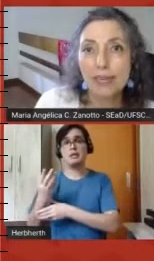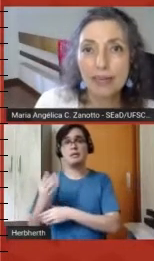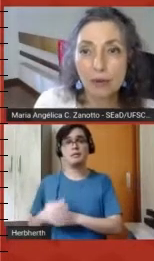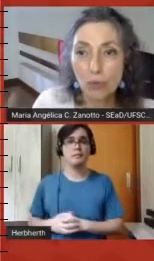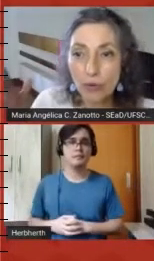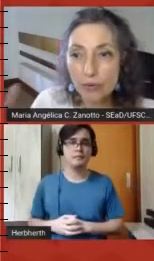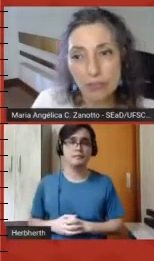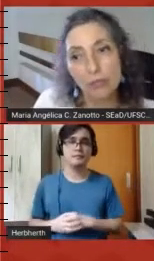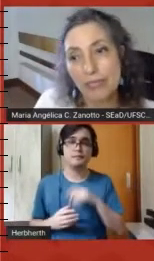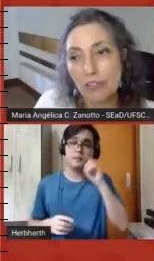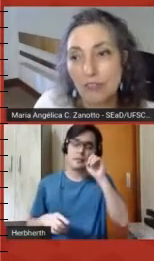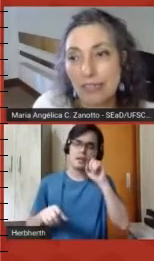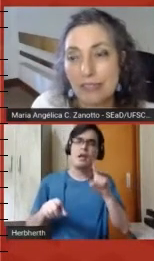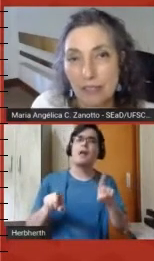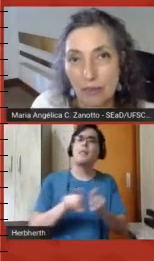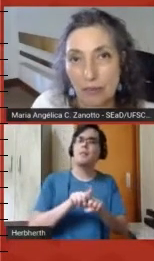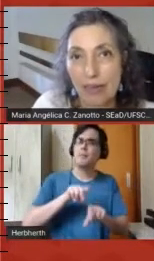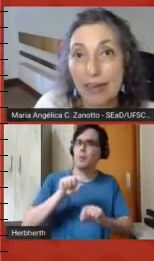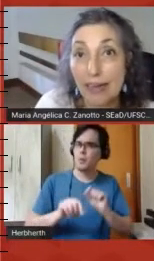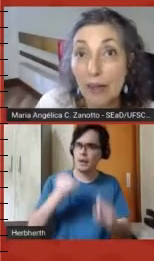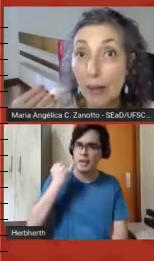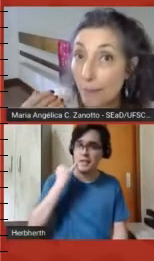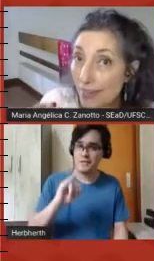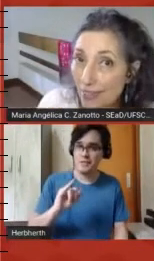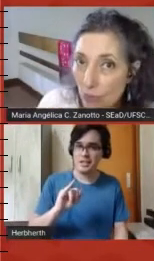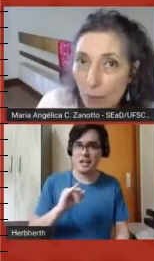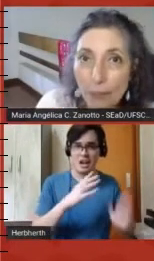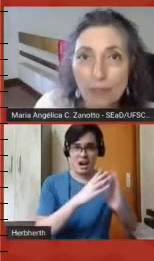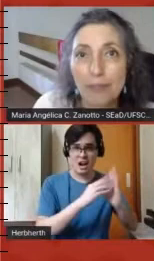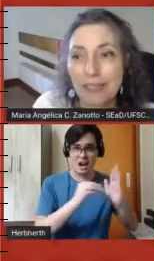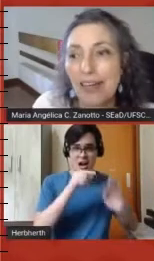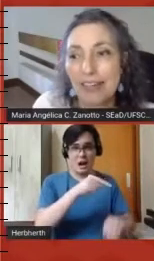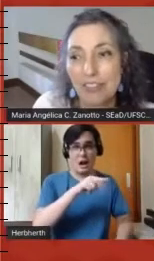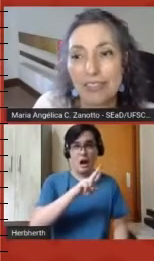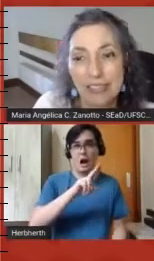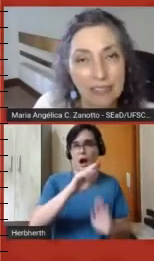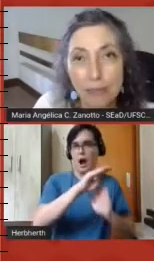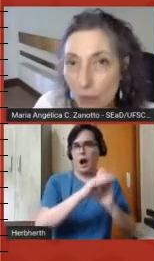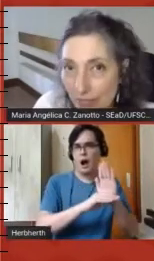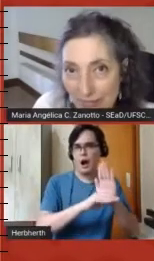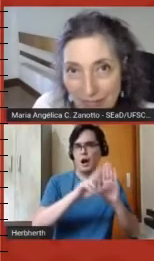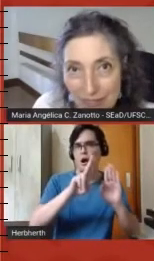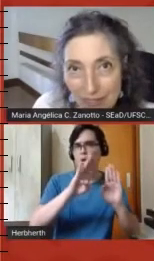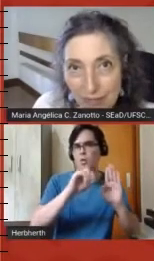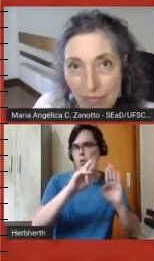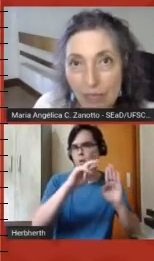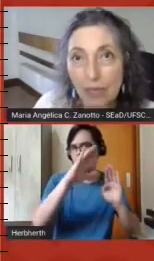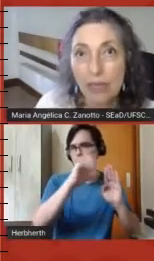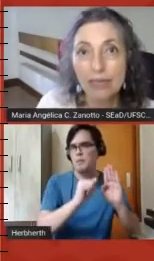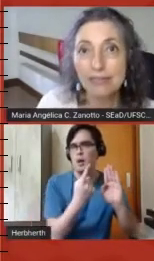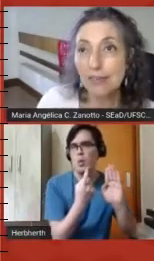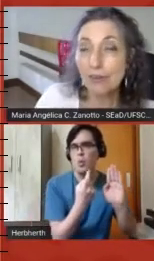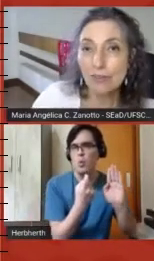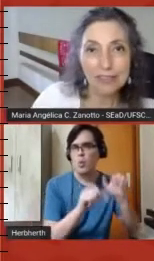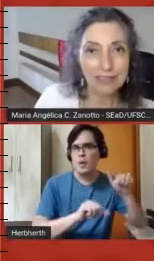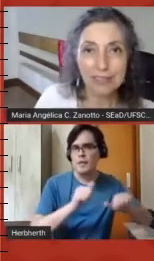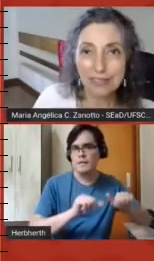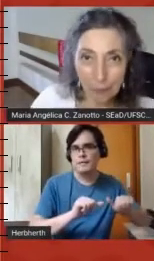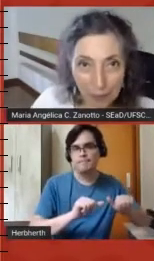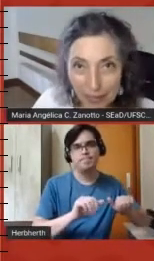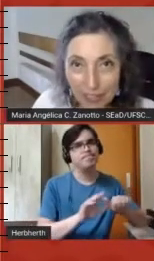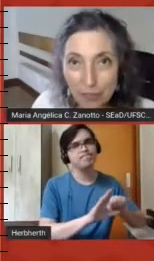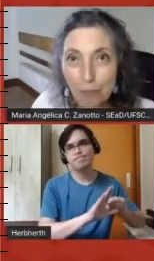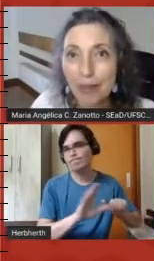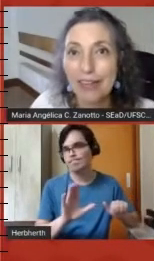torne a rubrica o único instrumento de avaliação. Ela é apenas uma possibilidade dentre muitas, né? Então,